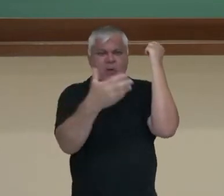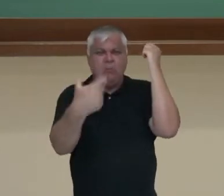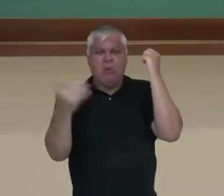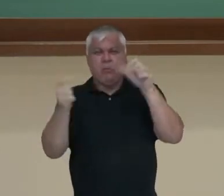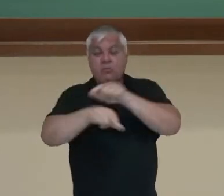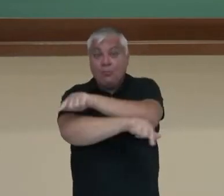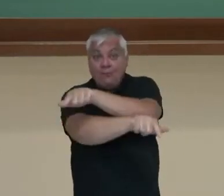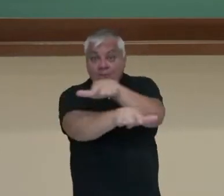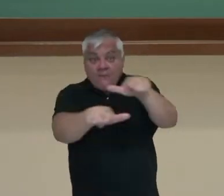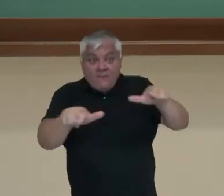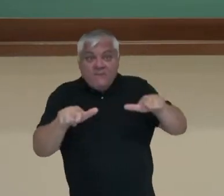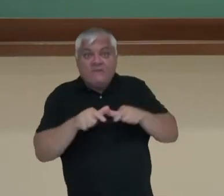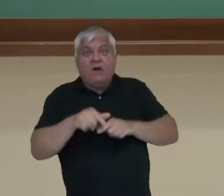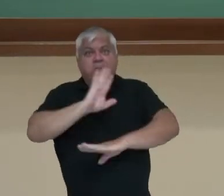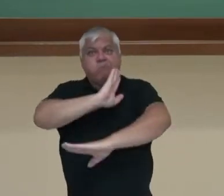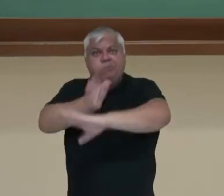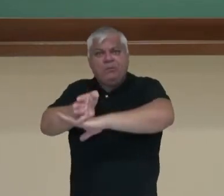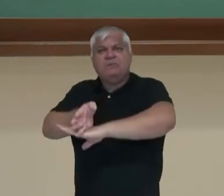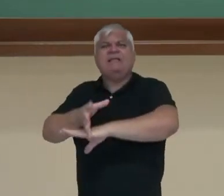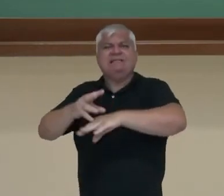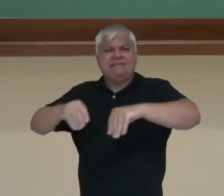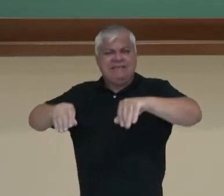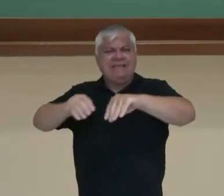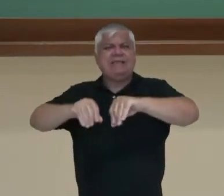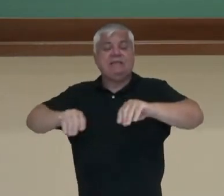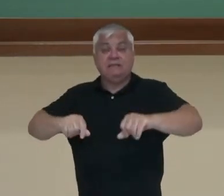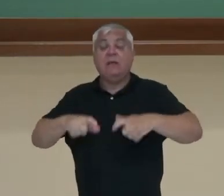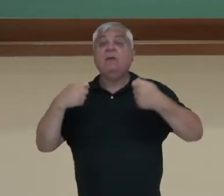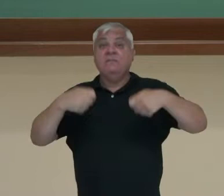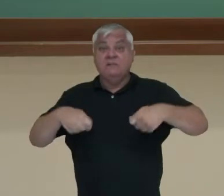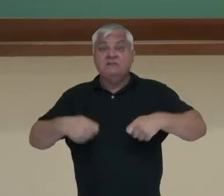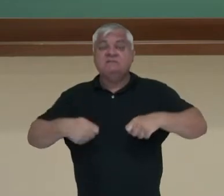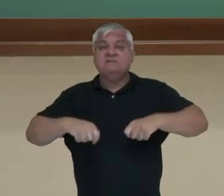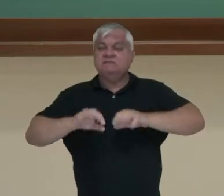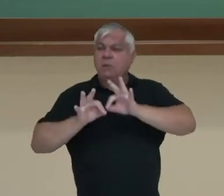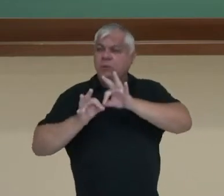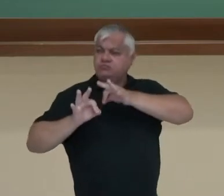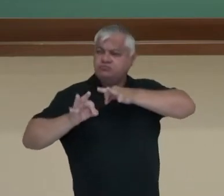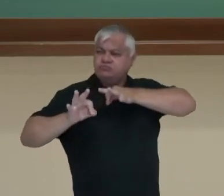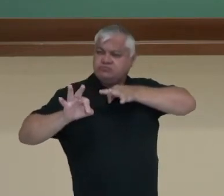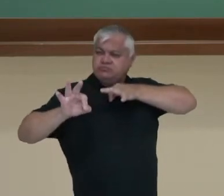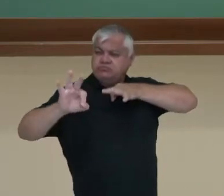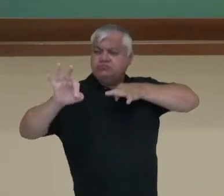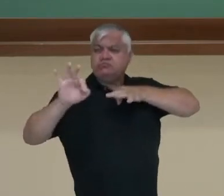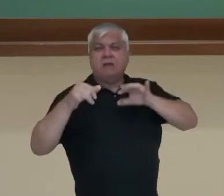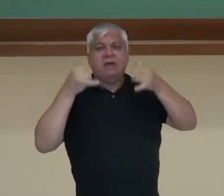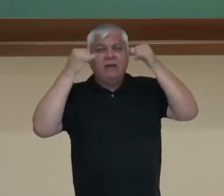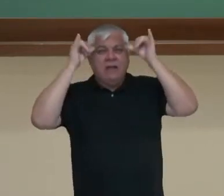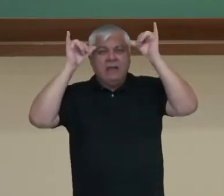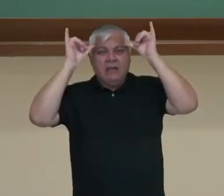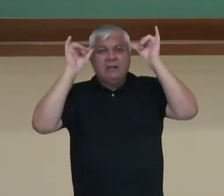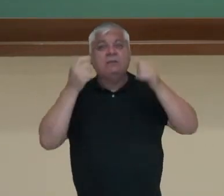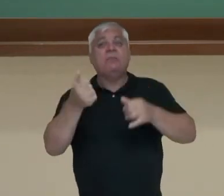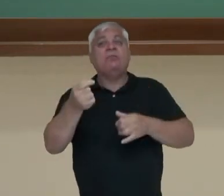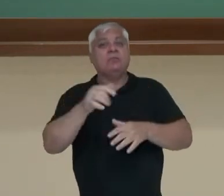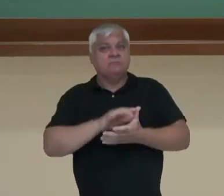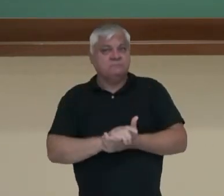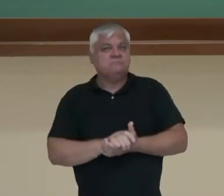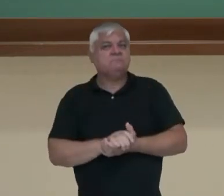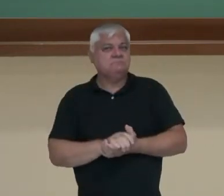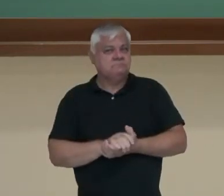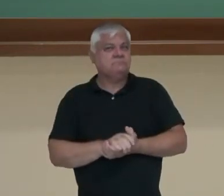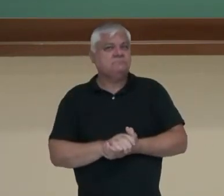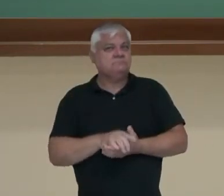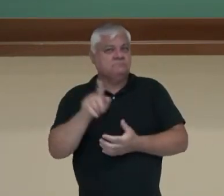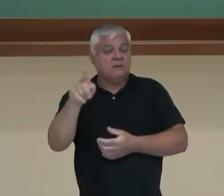ambiental também. Precisa de muitos alqueires para pouquíssimas cabeças de gado. Você pegar o oeste do Paraná